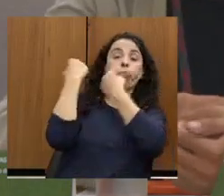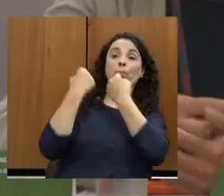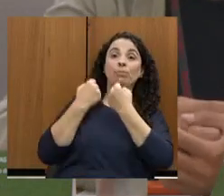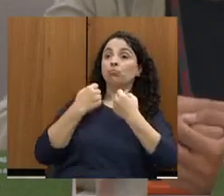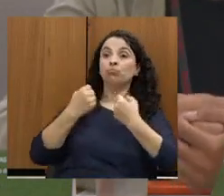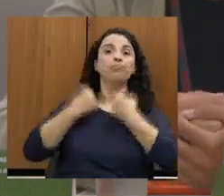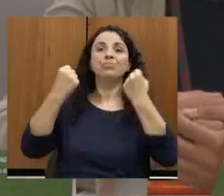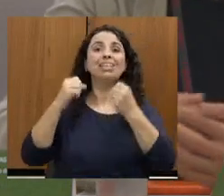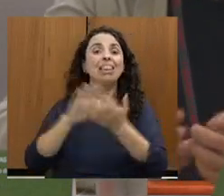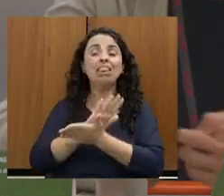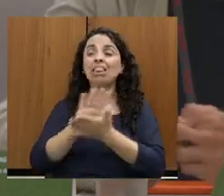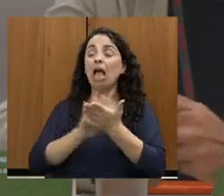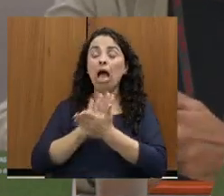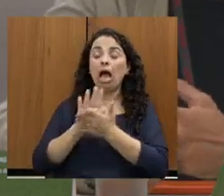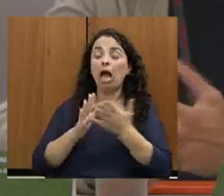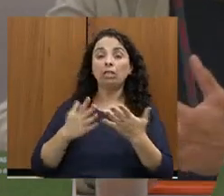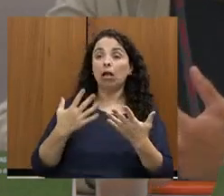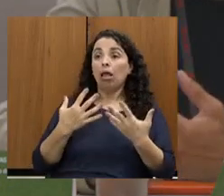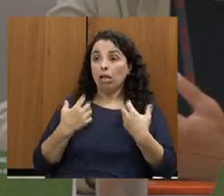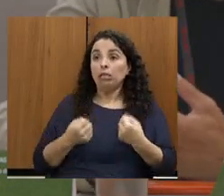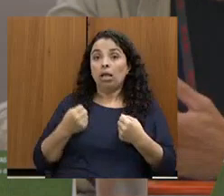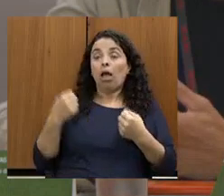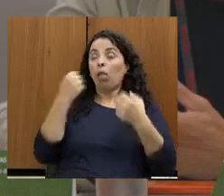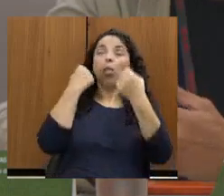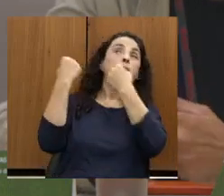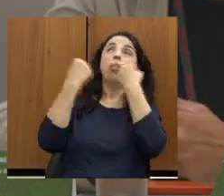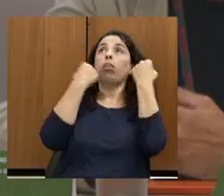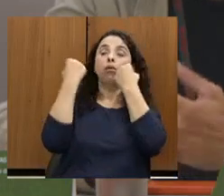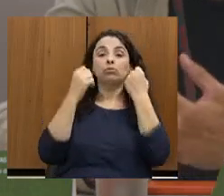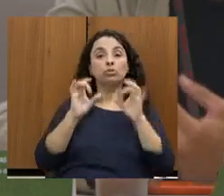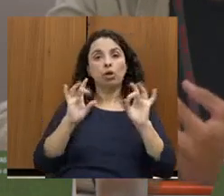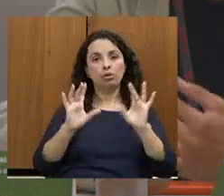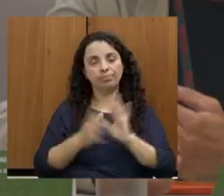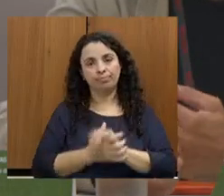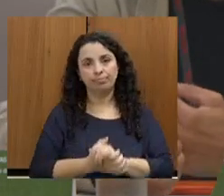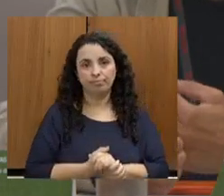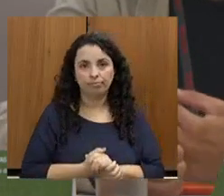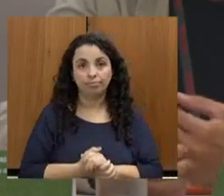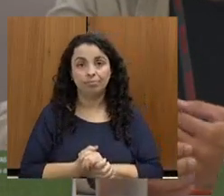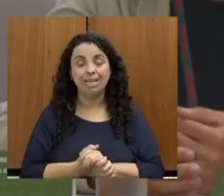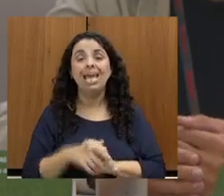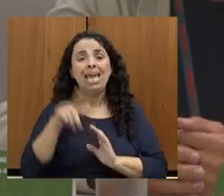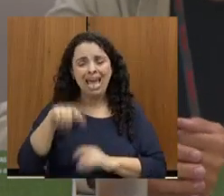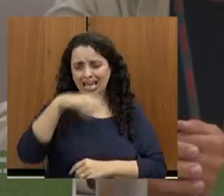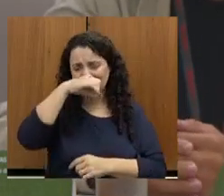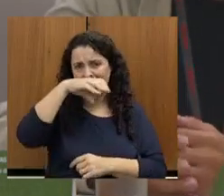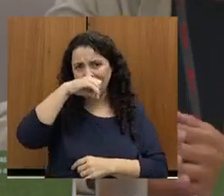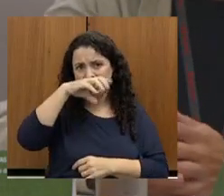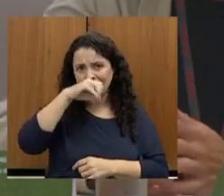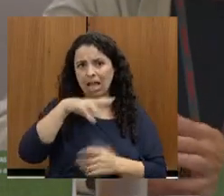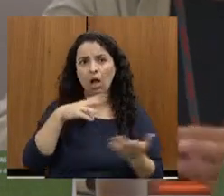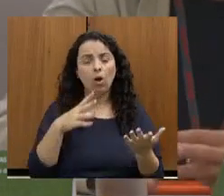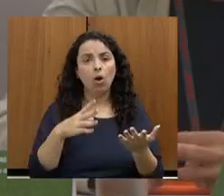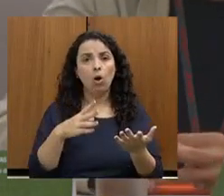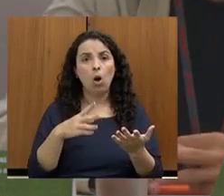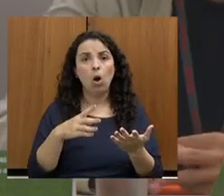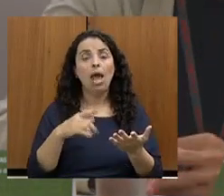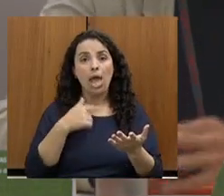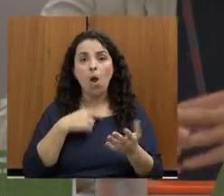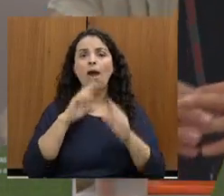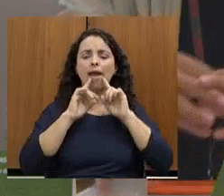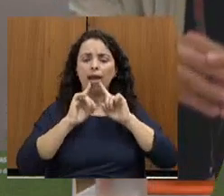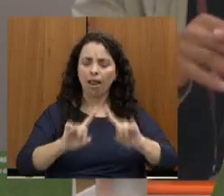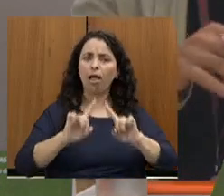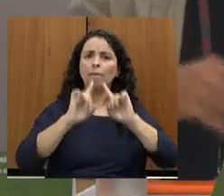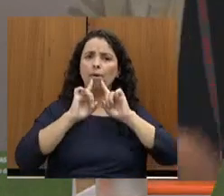Pois bem, os episódios de agressão, em vez de cessarem, mesmo eu reclamando constantemente desde o início do ano,